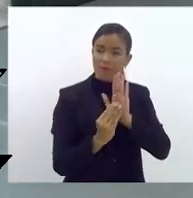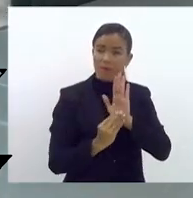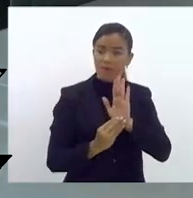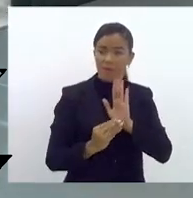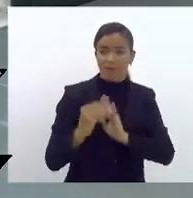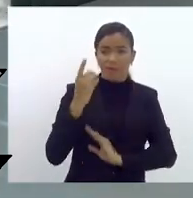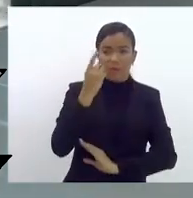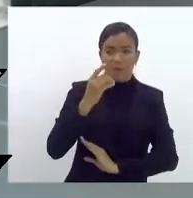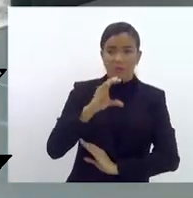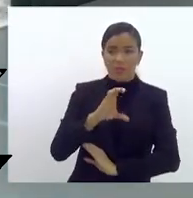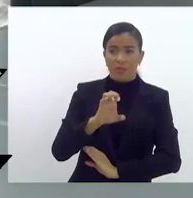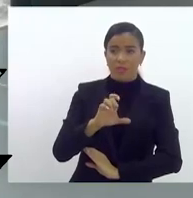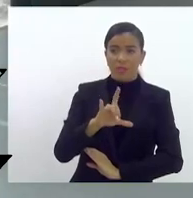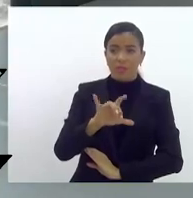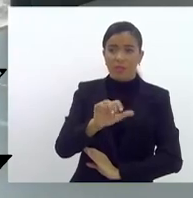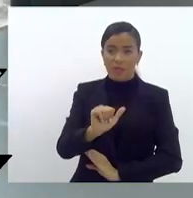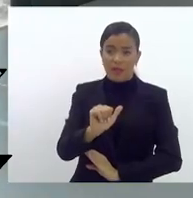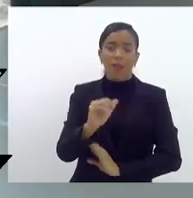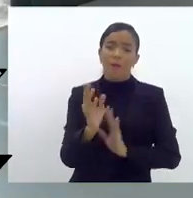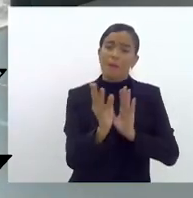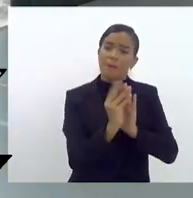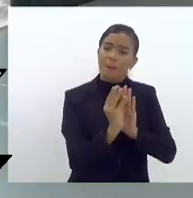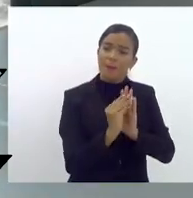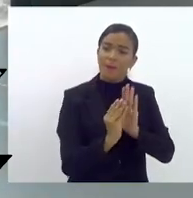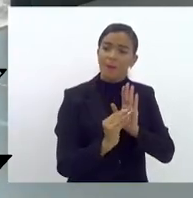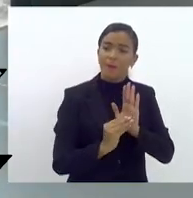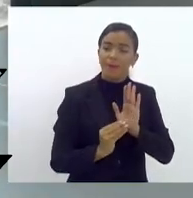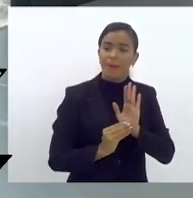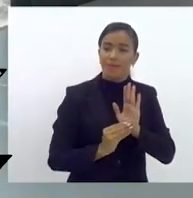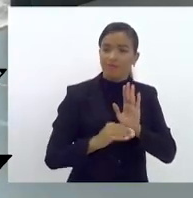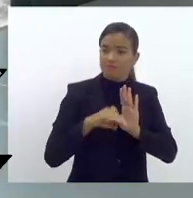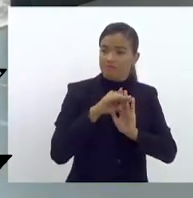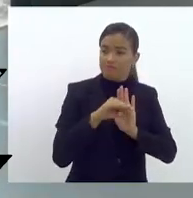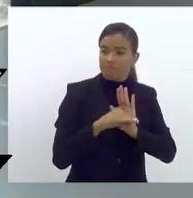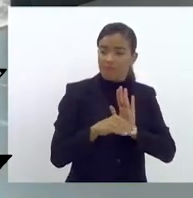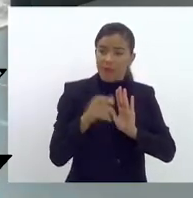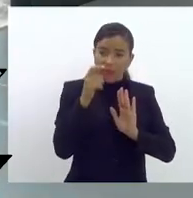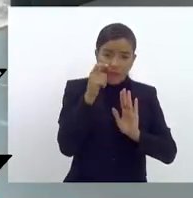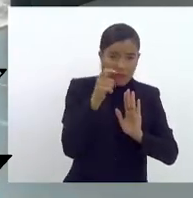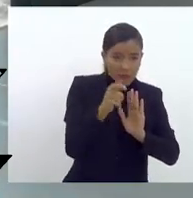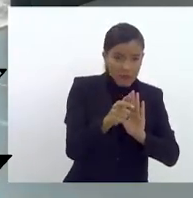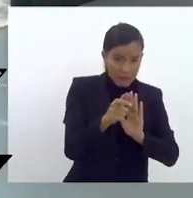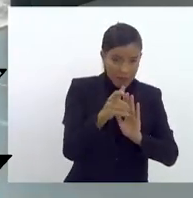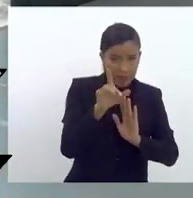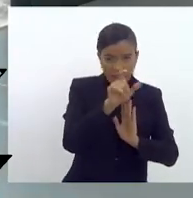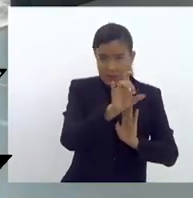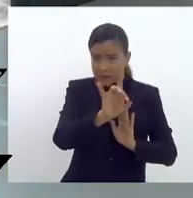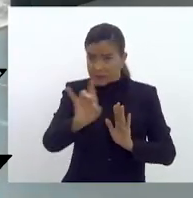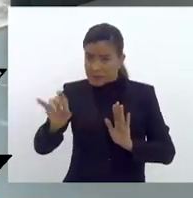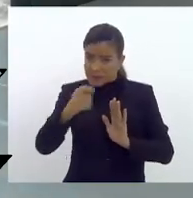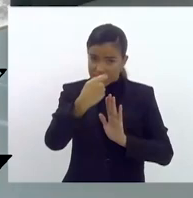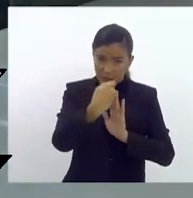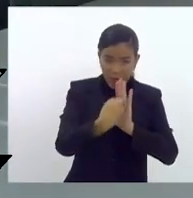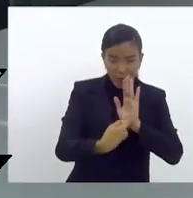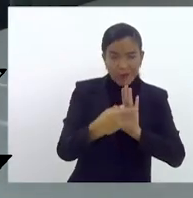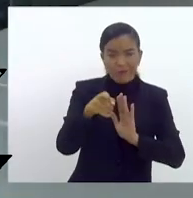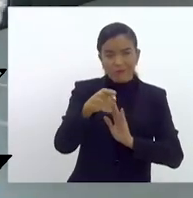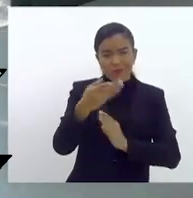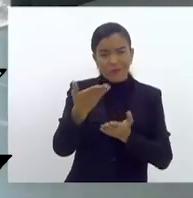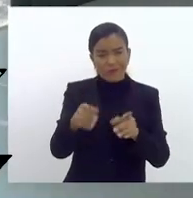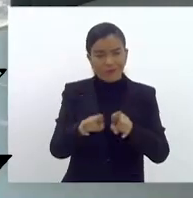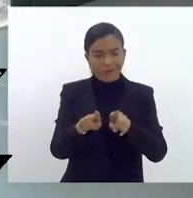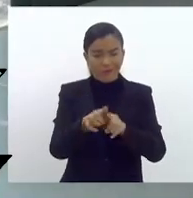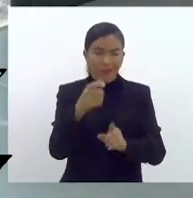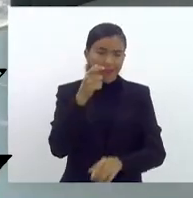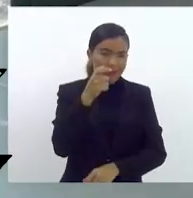titular da ccj eu sei que a matéria é uma matéria de interesse não só dos autores mas vossa excelência tem uma atenção especial com a